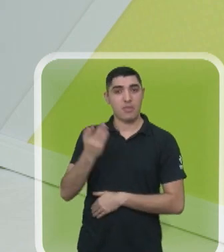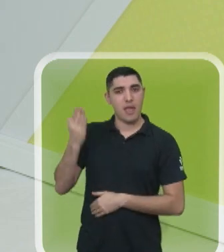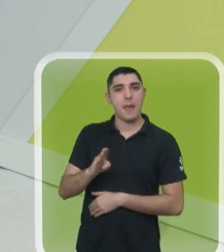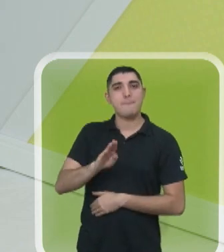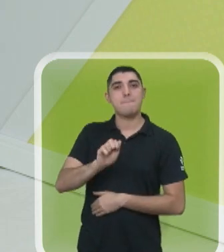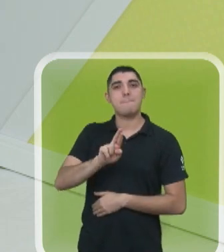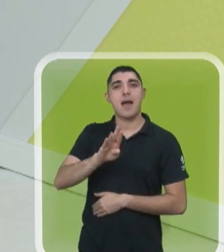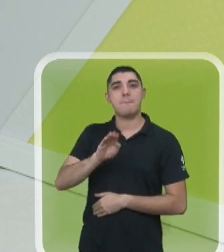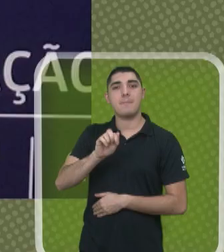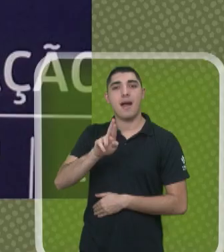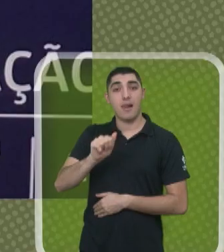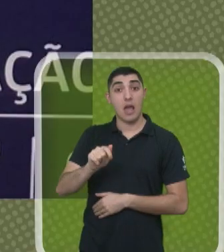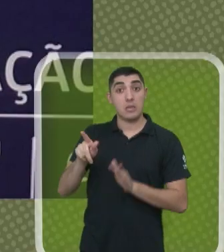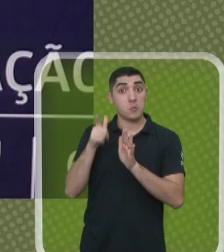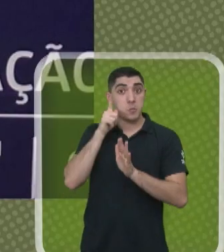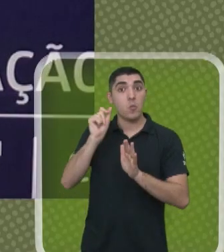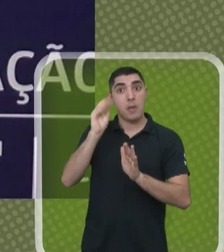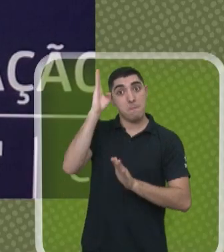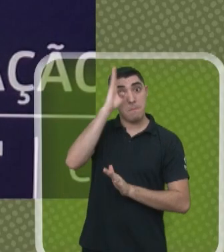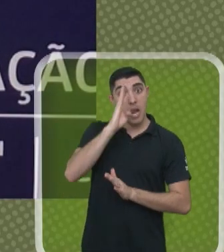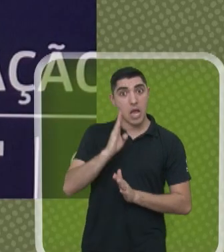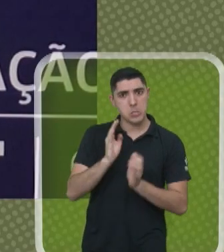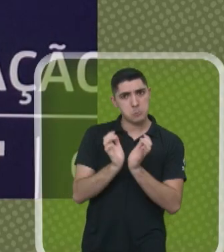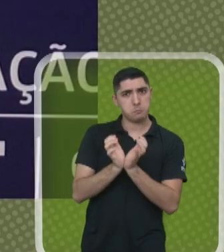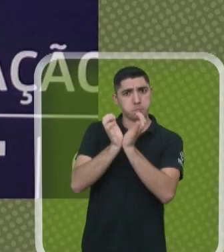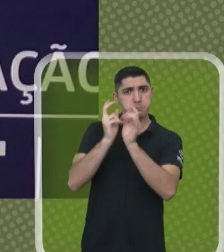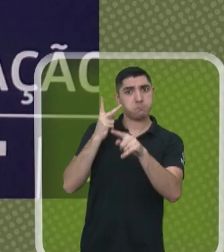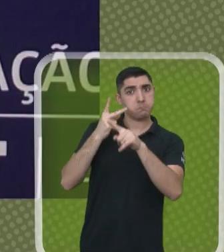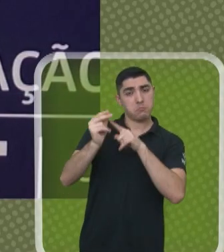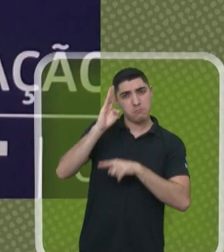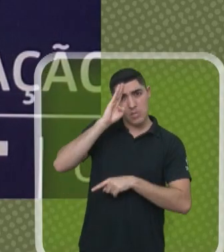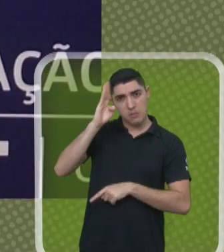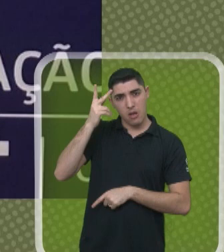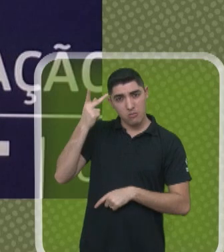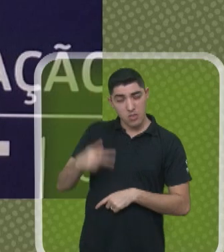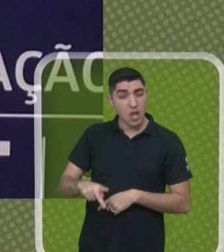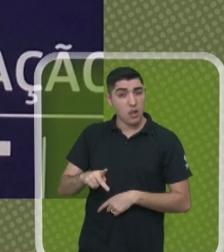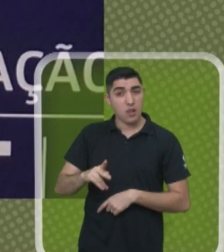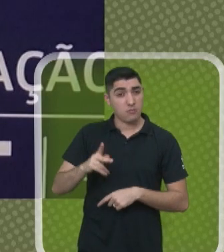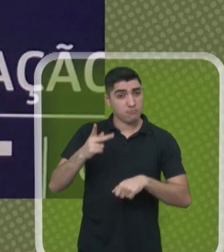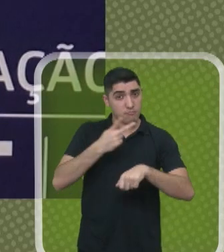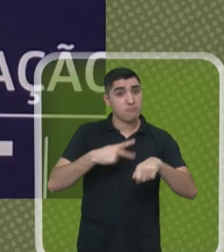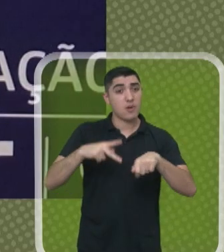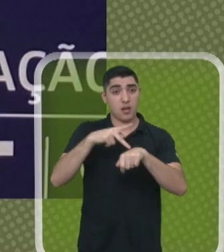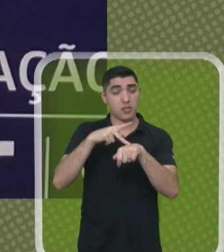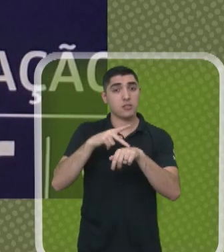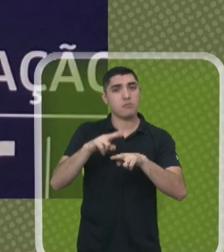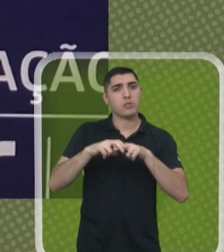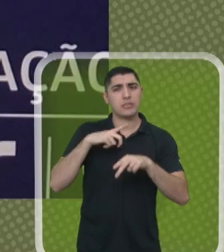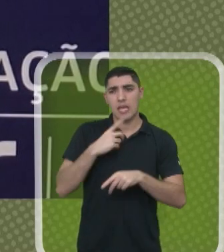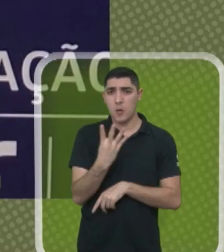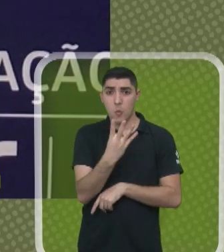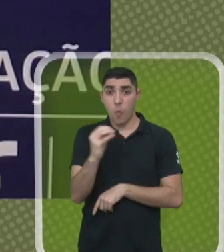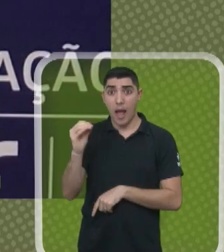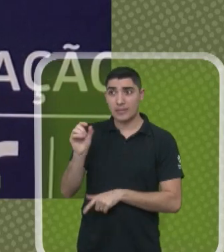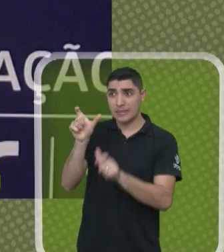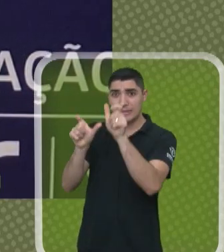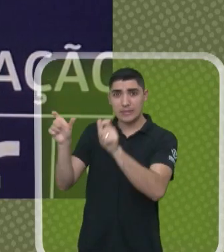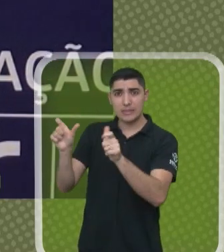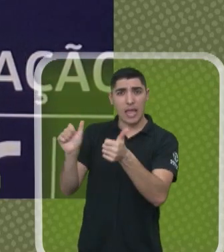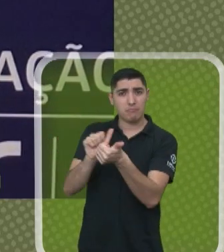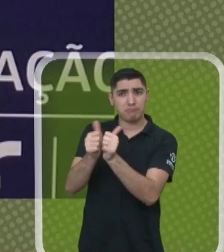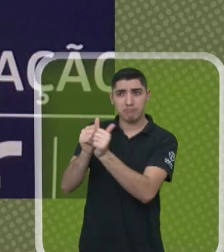de agosto. O Troféu Brasil é a principal competição interclubes do país e reuniu mais de 400 atletas de 16